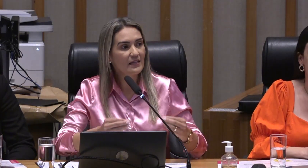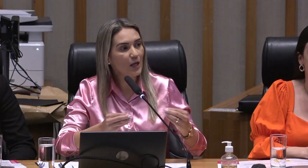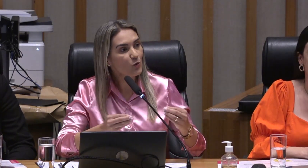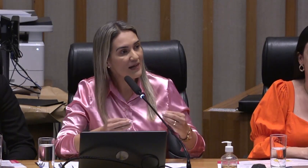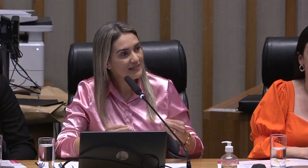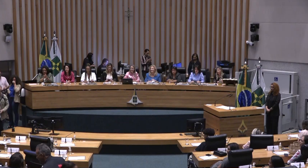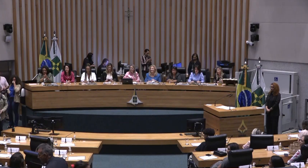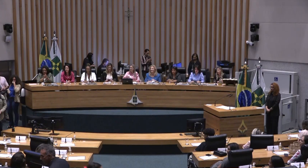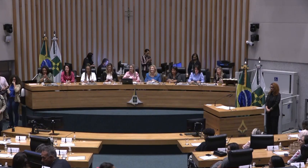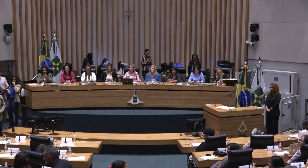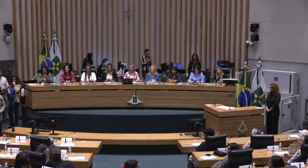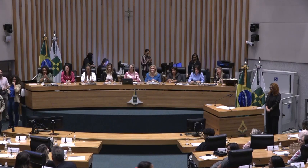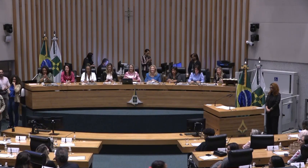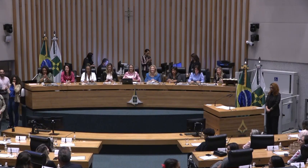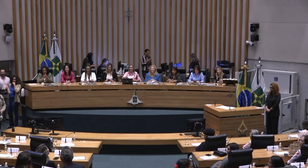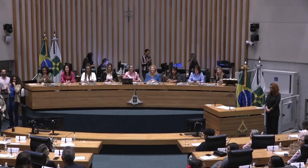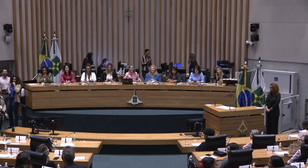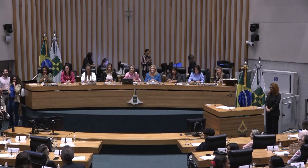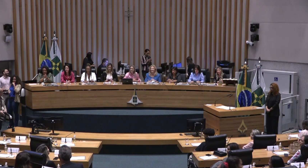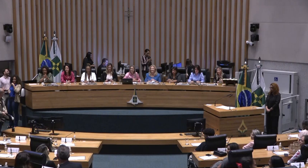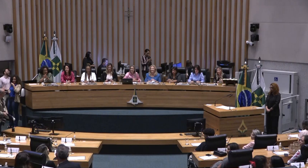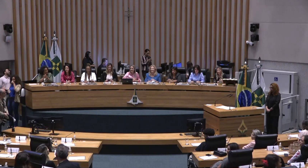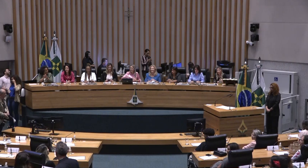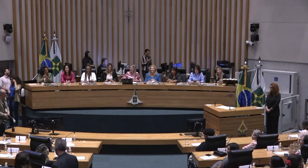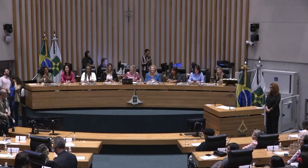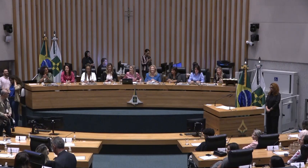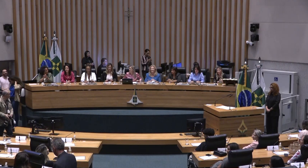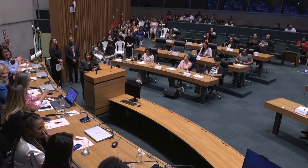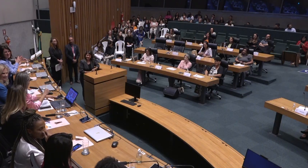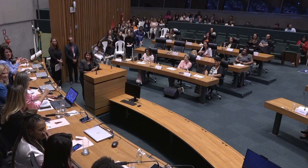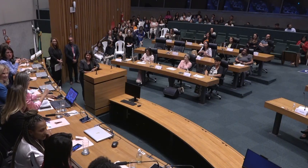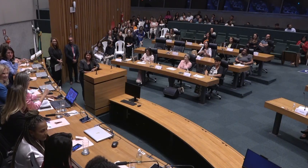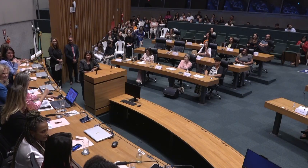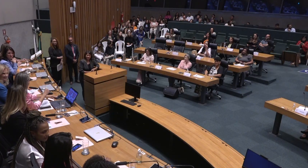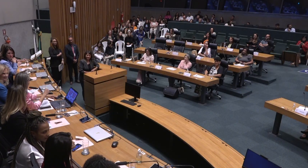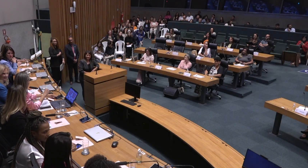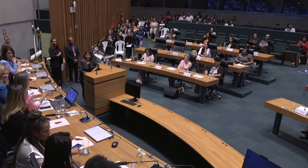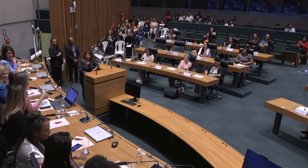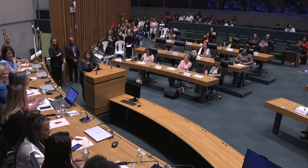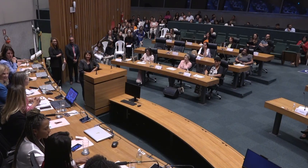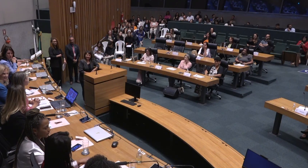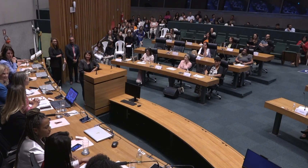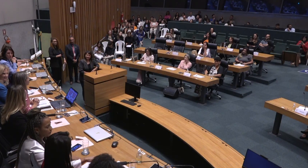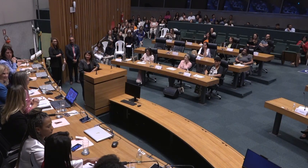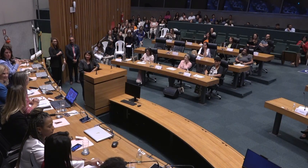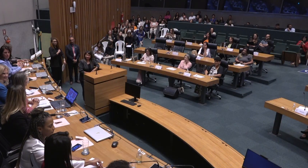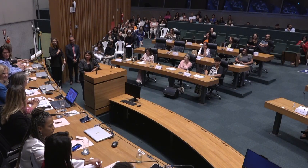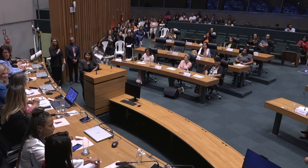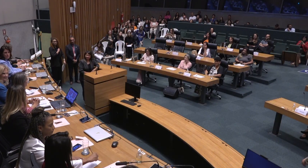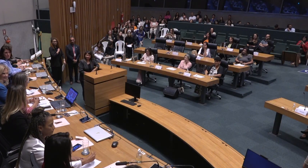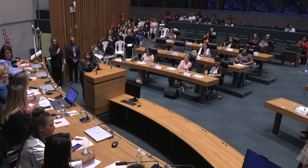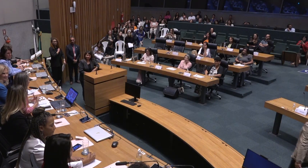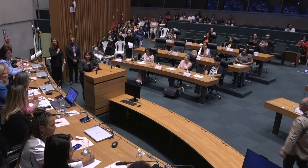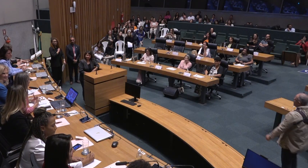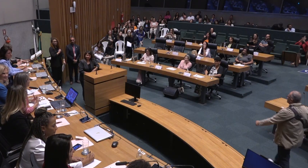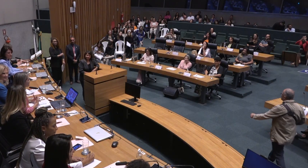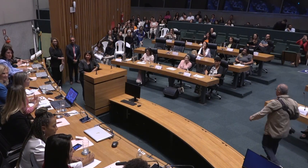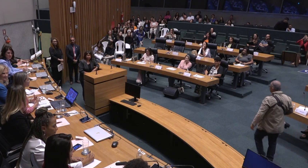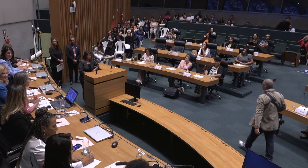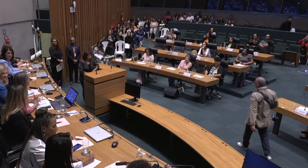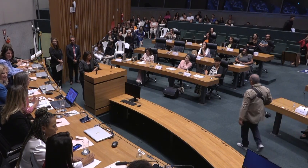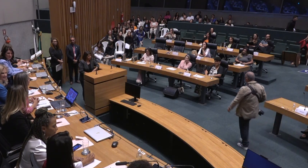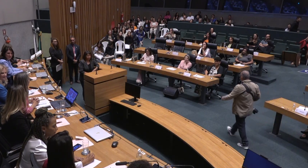em homenagem ao Dia do empreendedorismo feminino o evento celebrou as mulheres empreendedoras discutindo